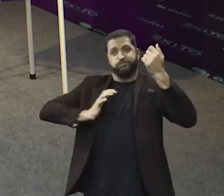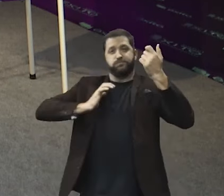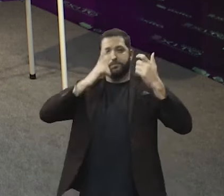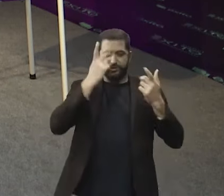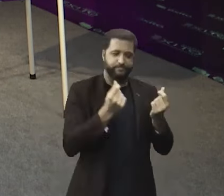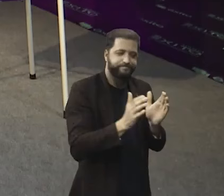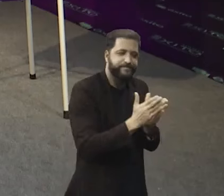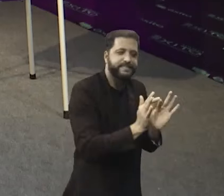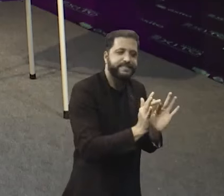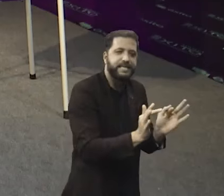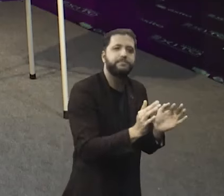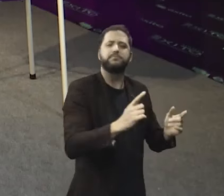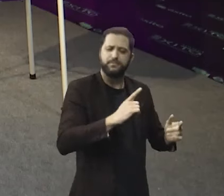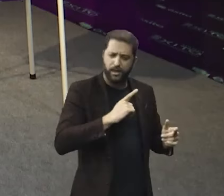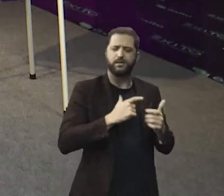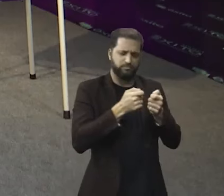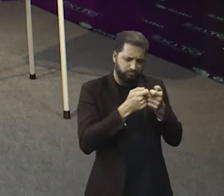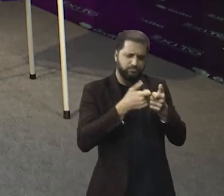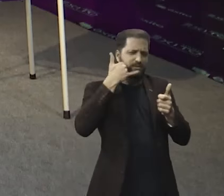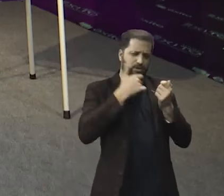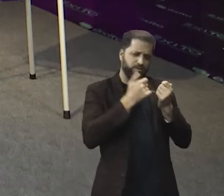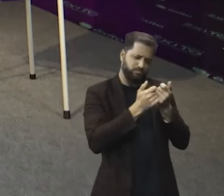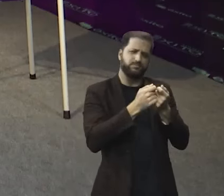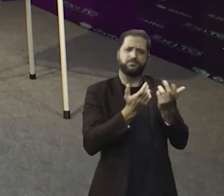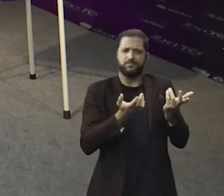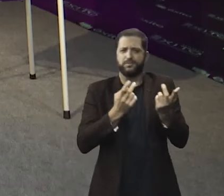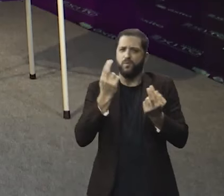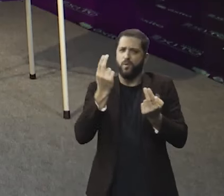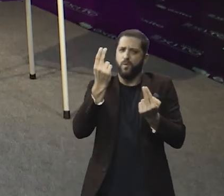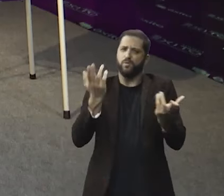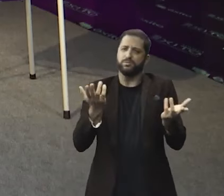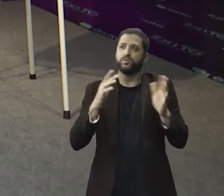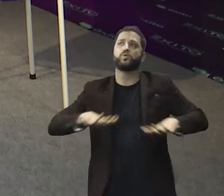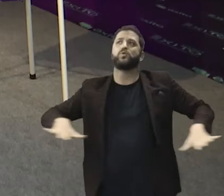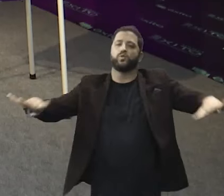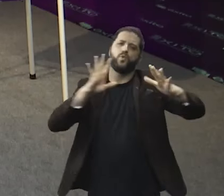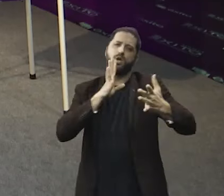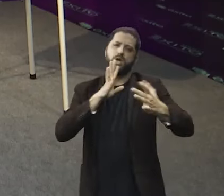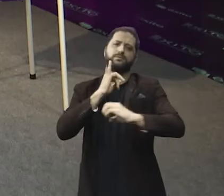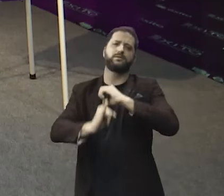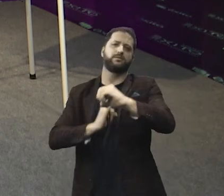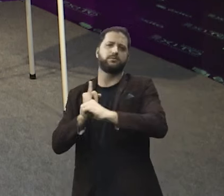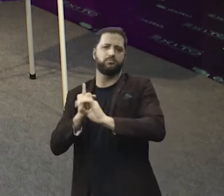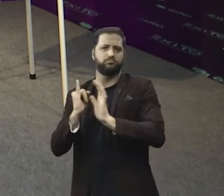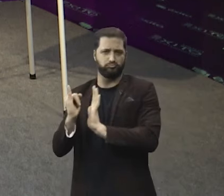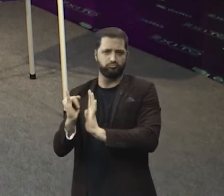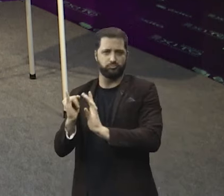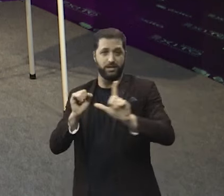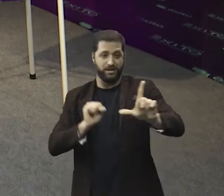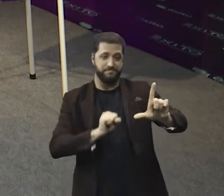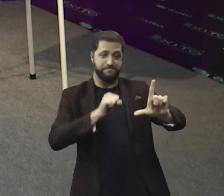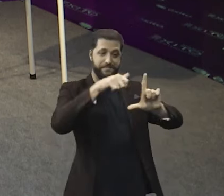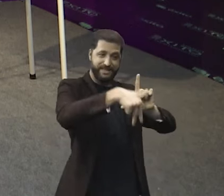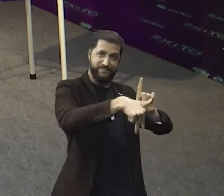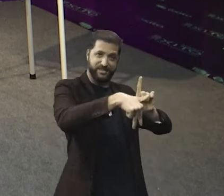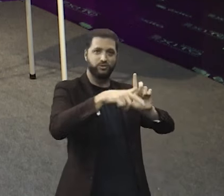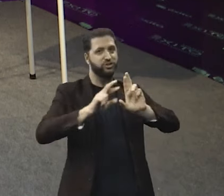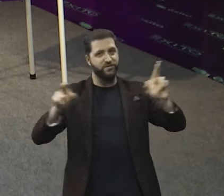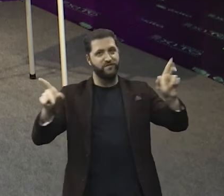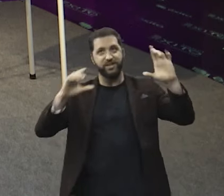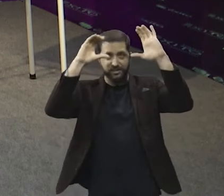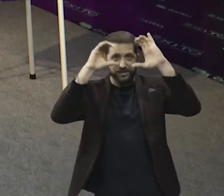então a grande massa entende o que é internet e o metaverso vai ser essa realidade virtual e daí você que tá aí escutando